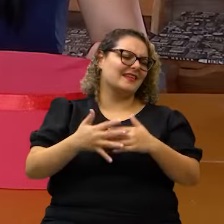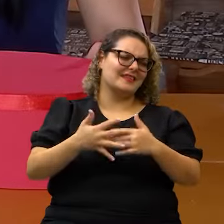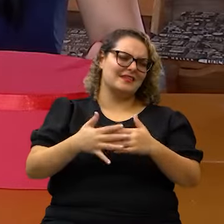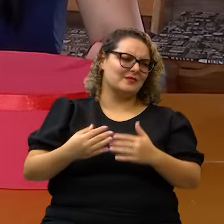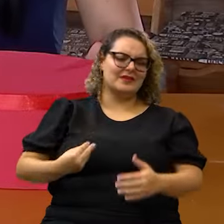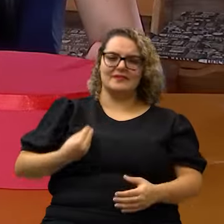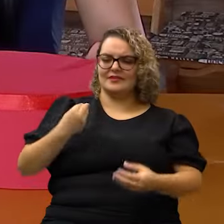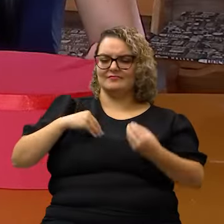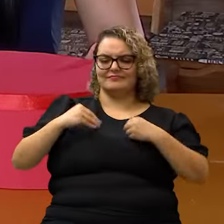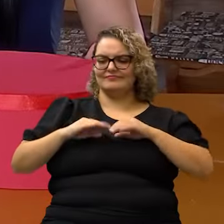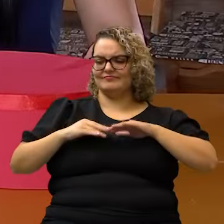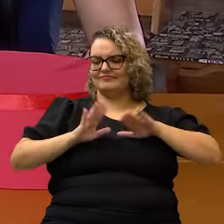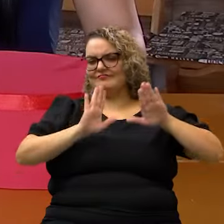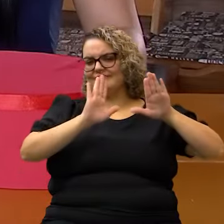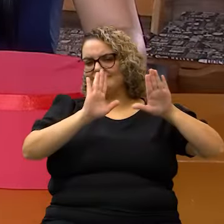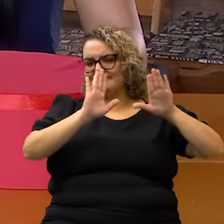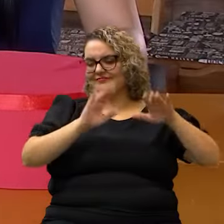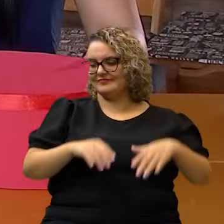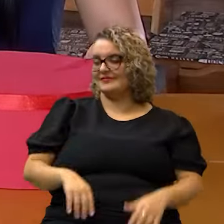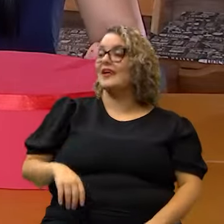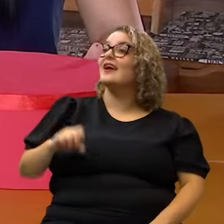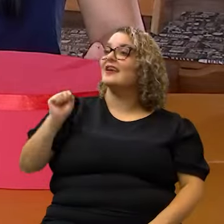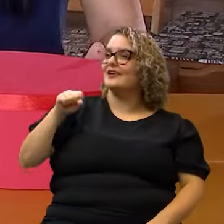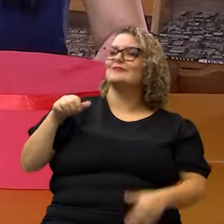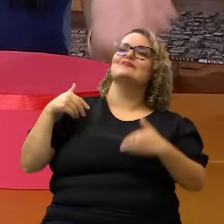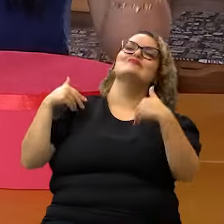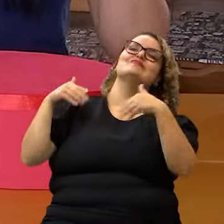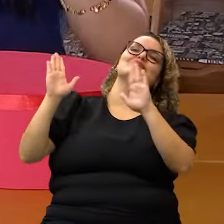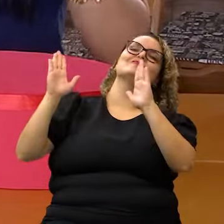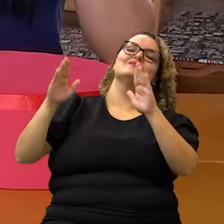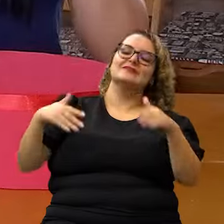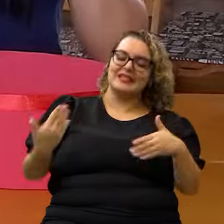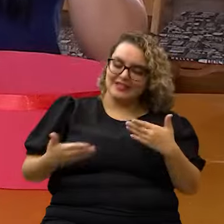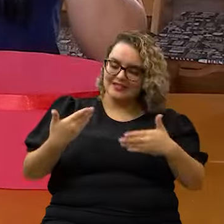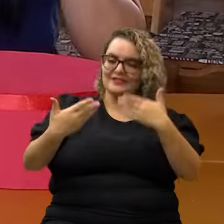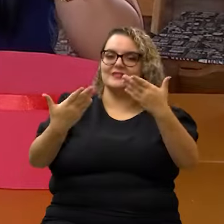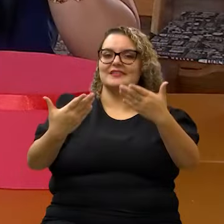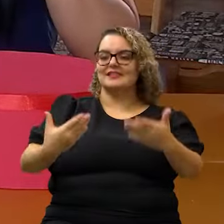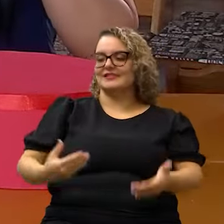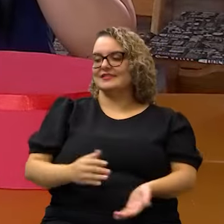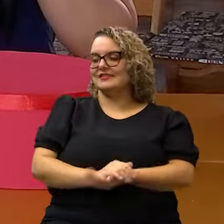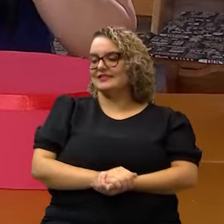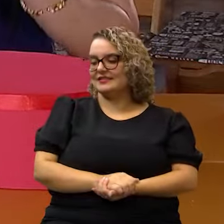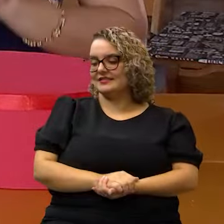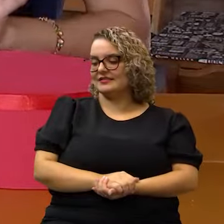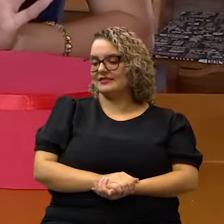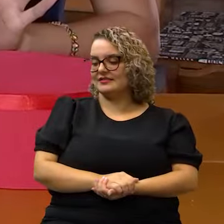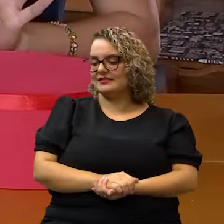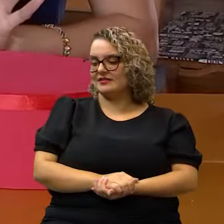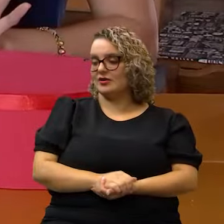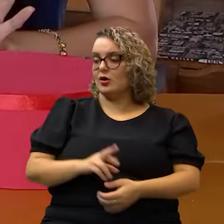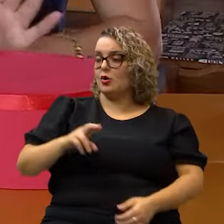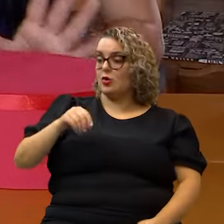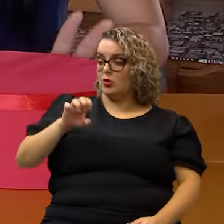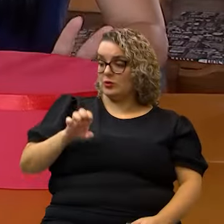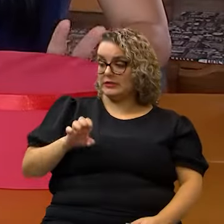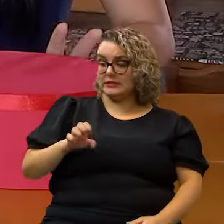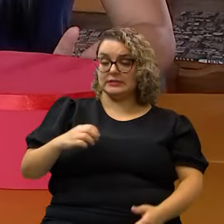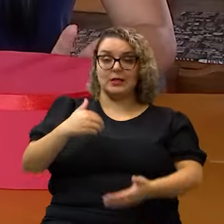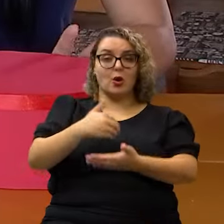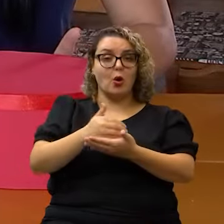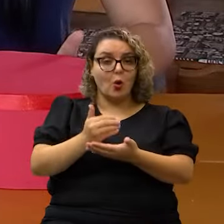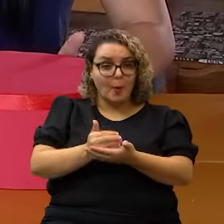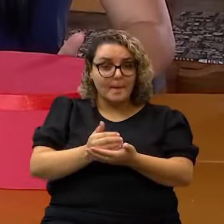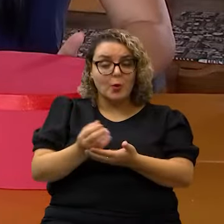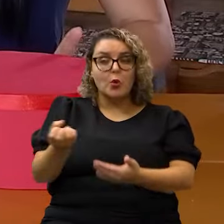vida, não. Depressão, show! É isso mesmo, show, bola para frente. É isso aí. Então, Rose, oi. Um